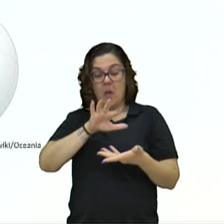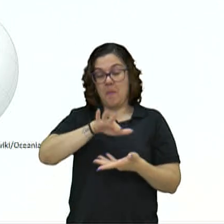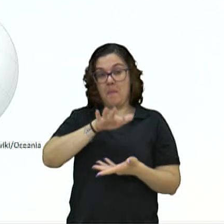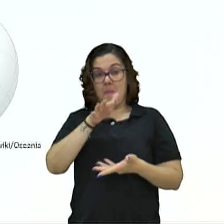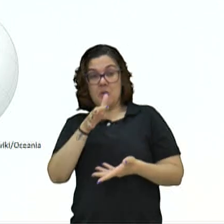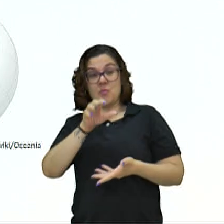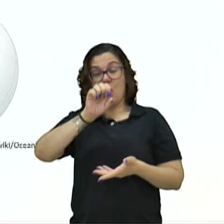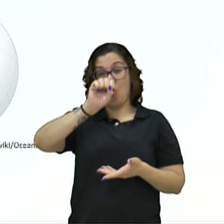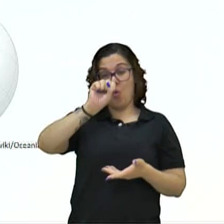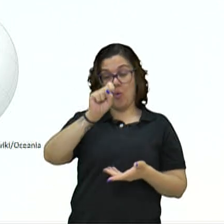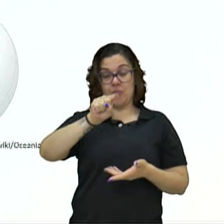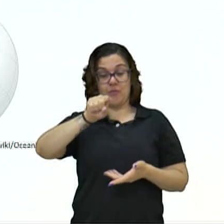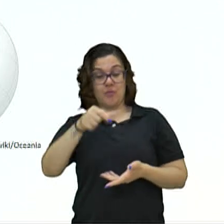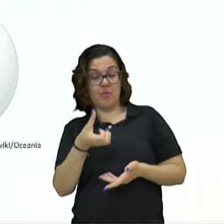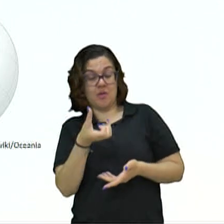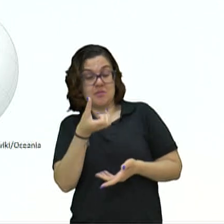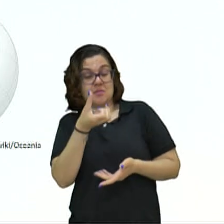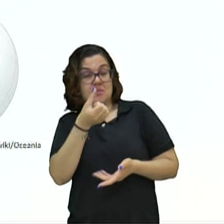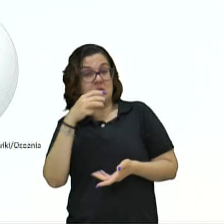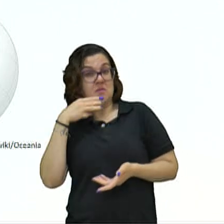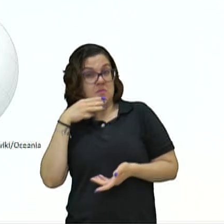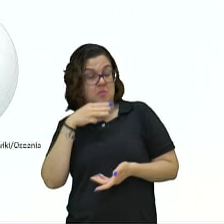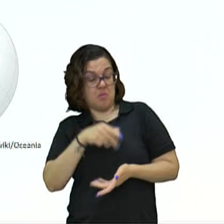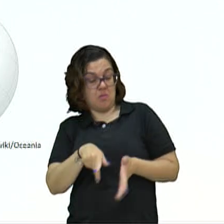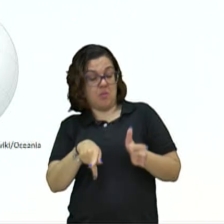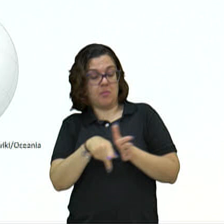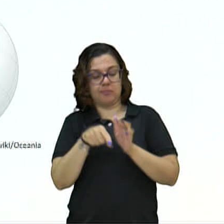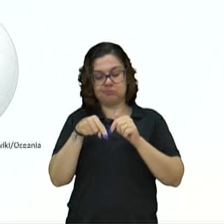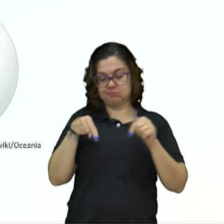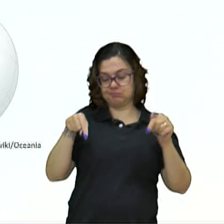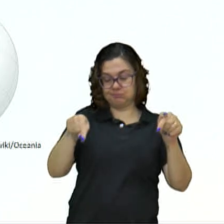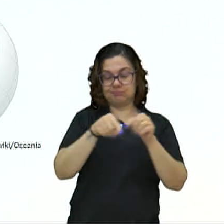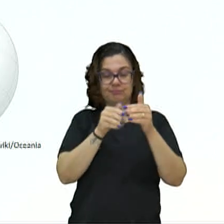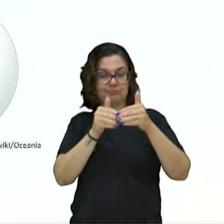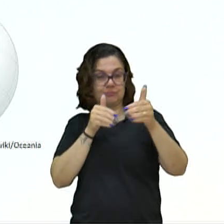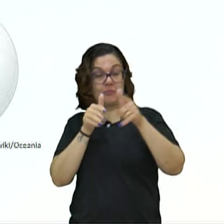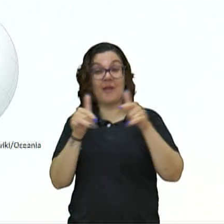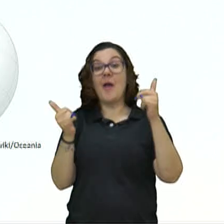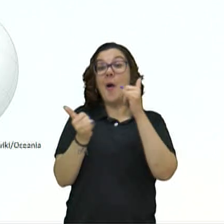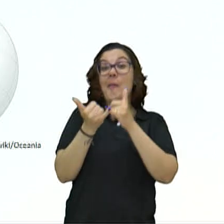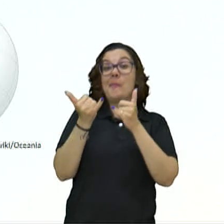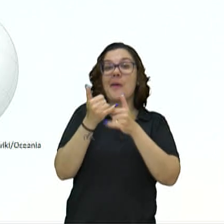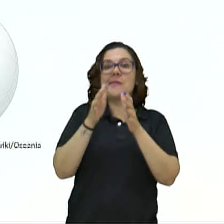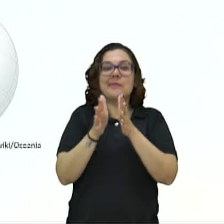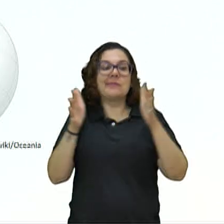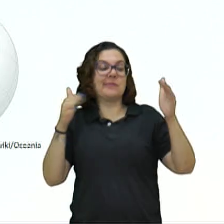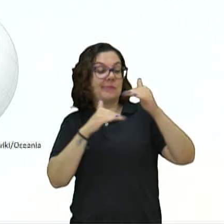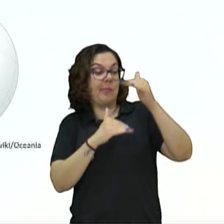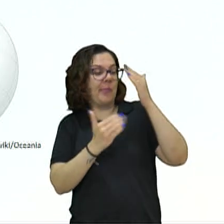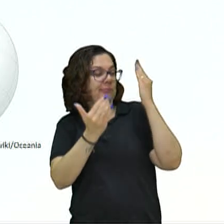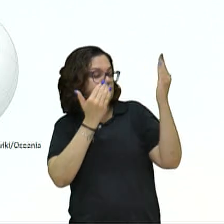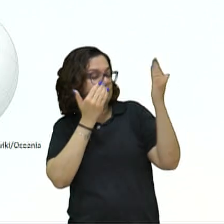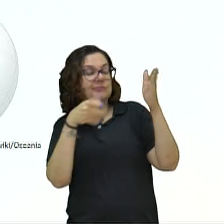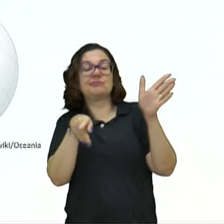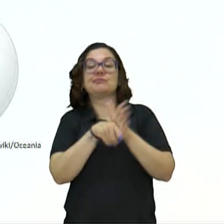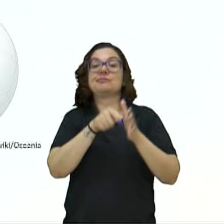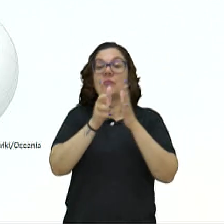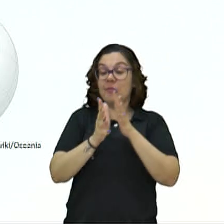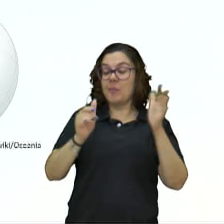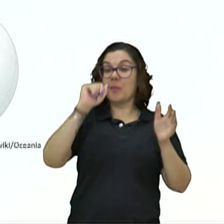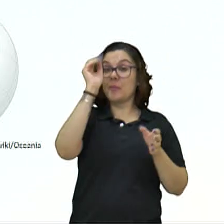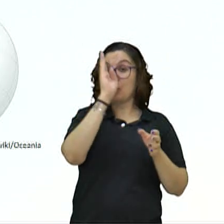aproximadamente 8,5 milhões de quilômetros quadrados é muito parecido com o tamanho do nosso território brasileiro aqui o brasil